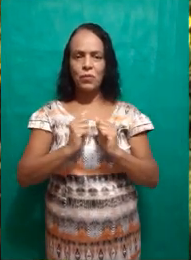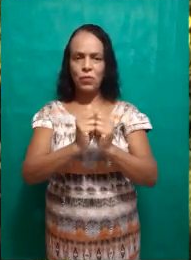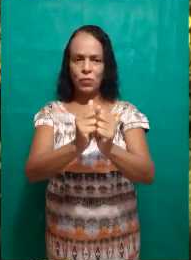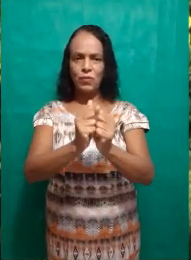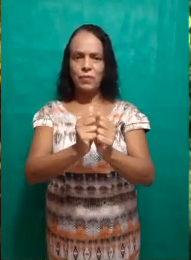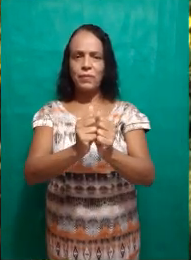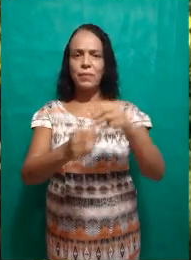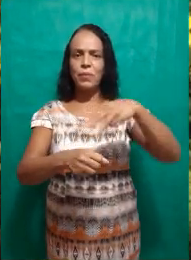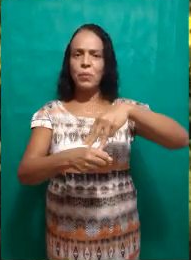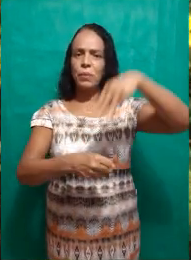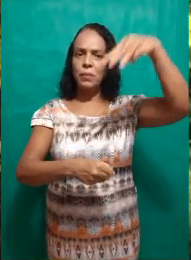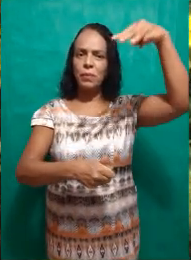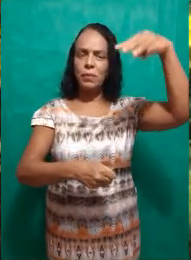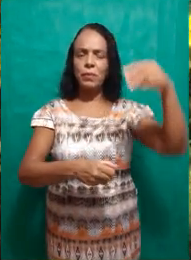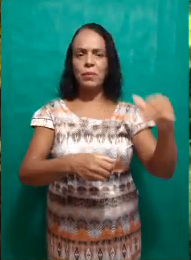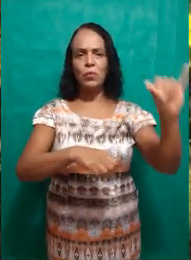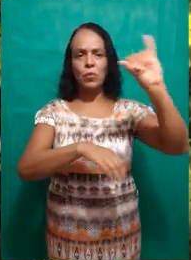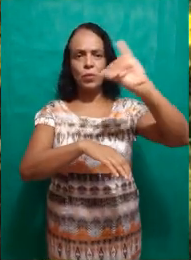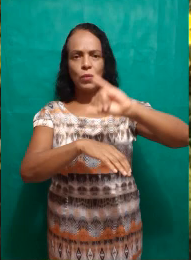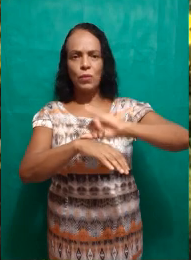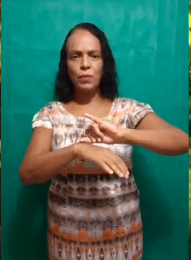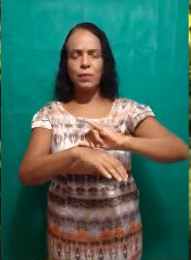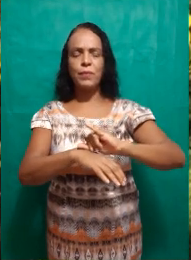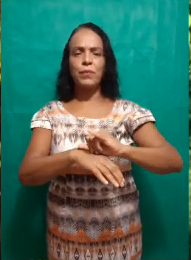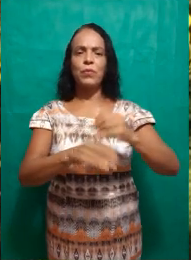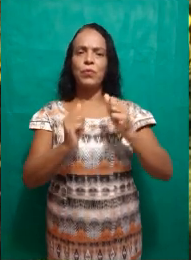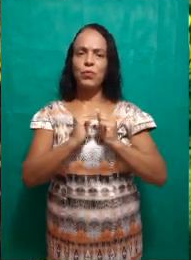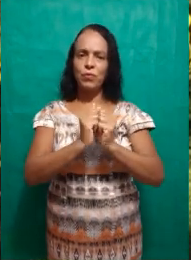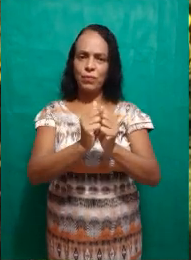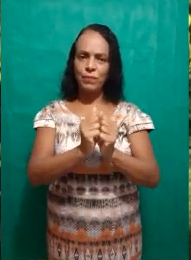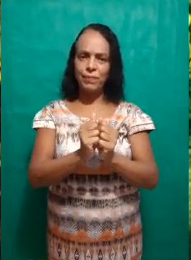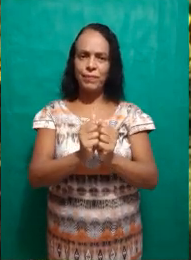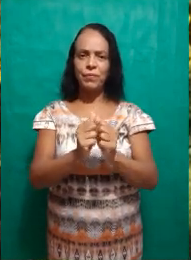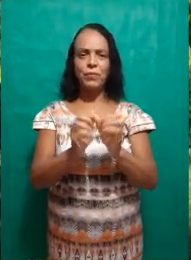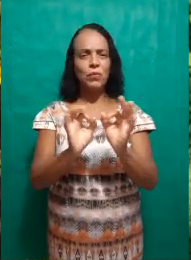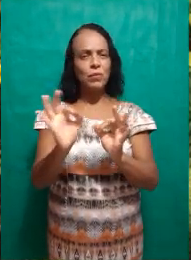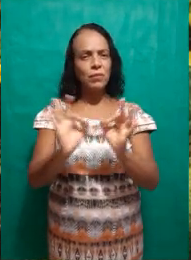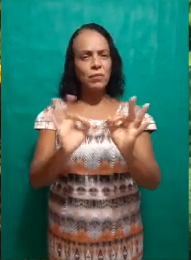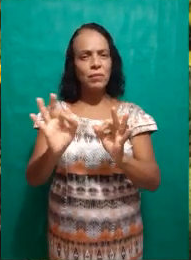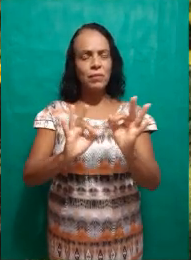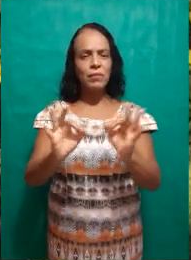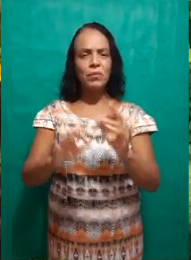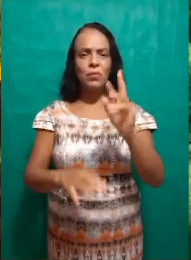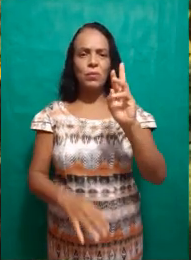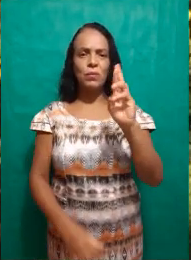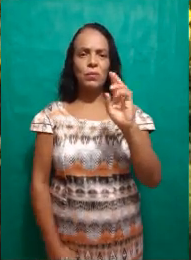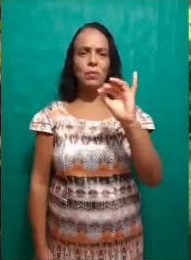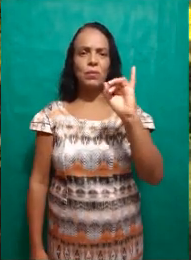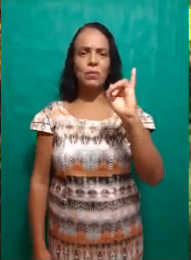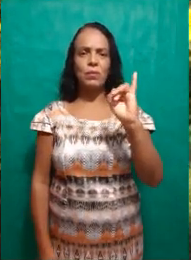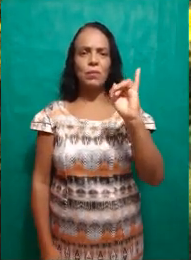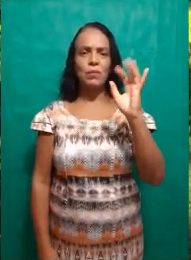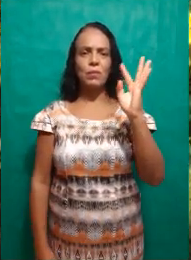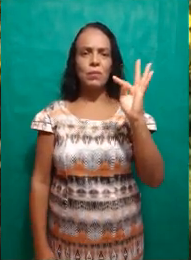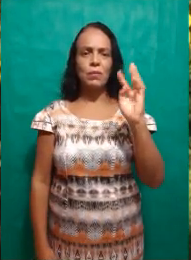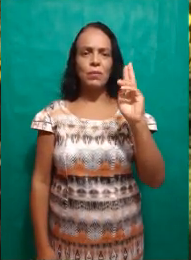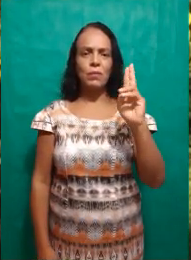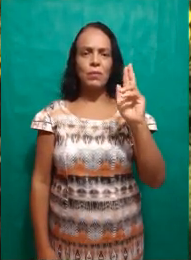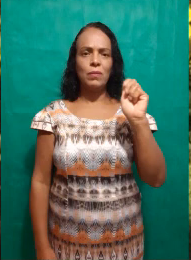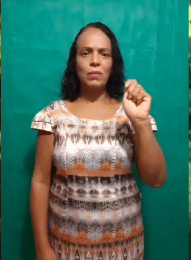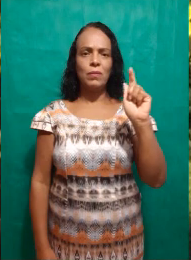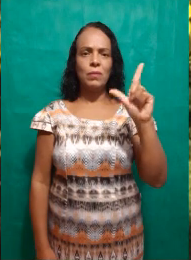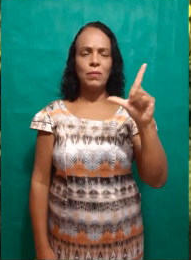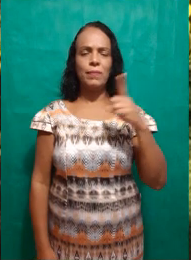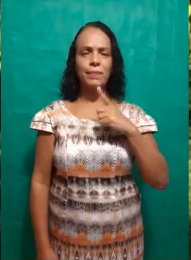medida que o mestre foi firmando o ritual de baiado,